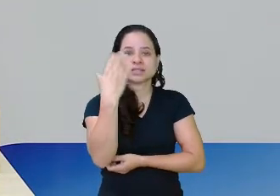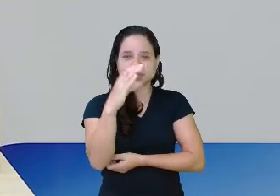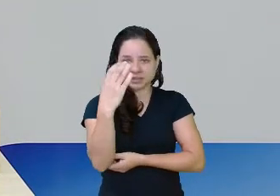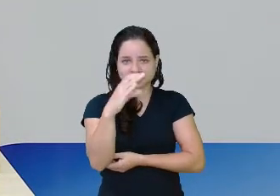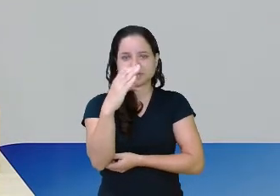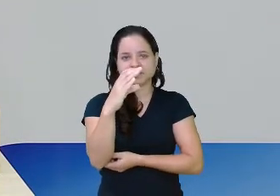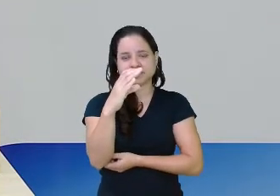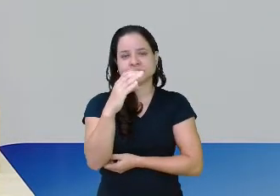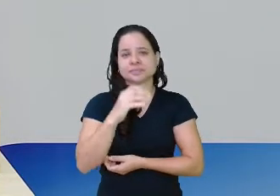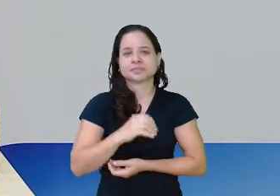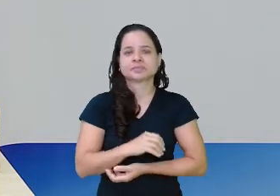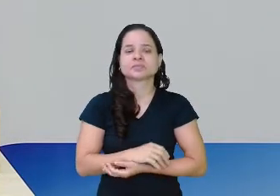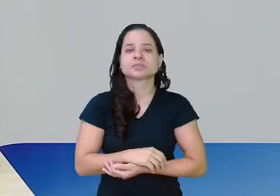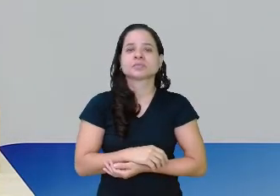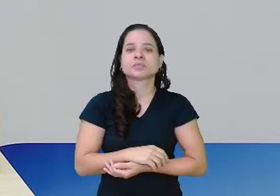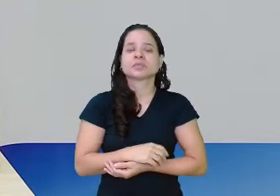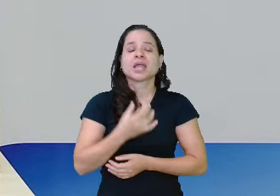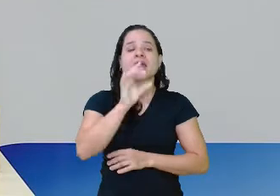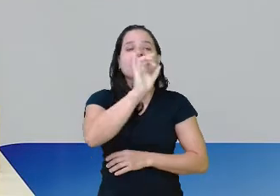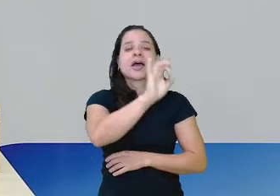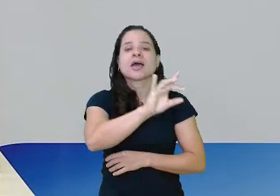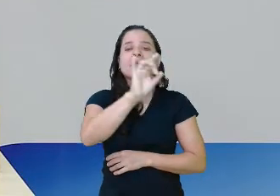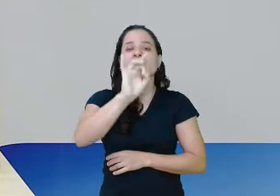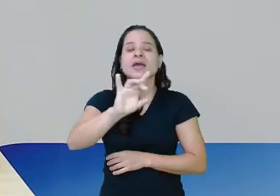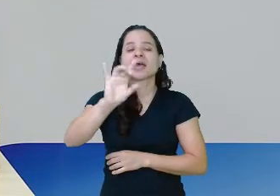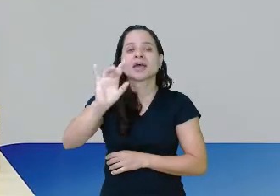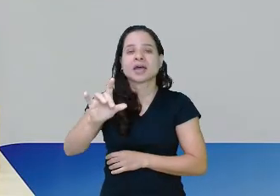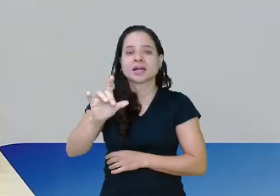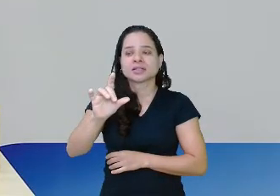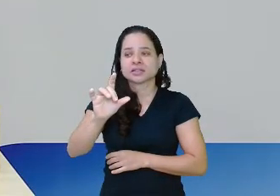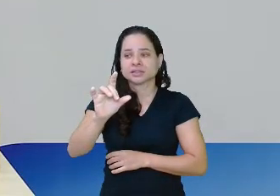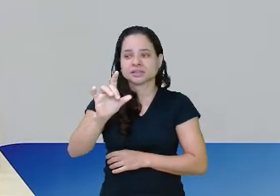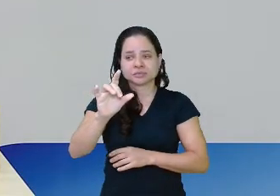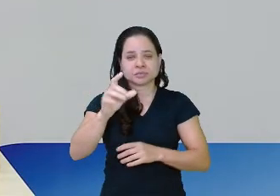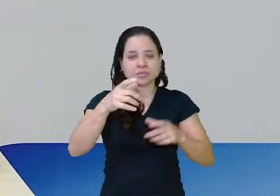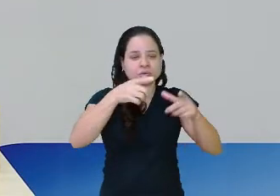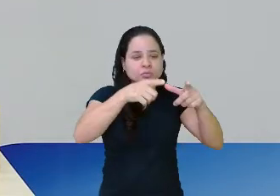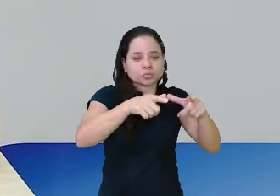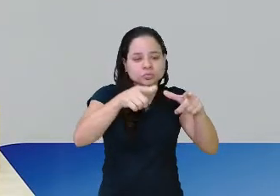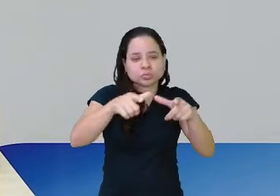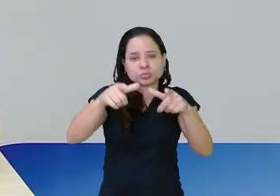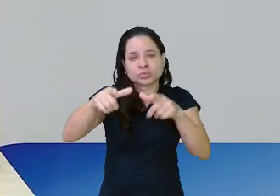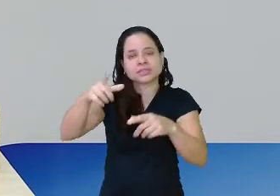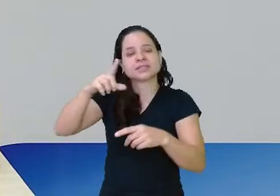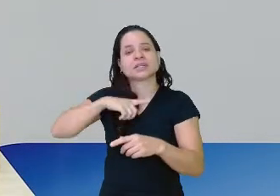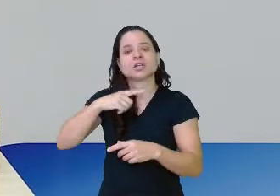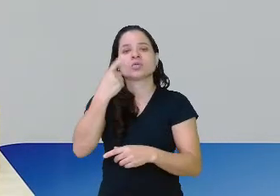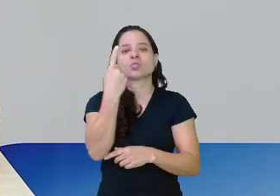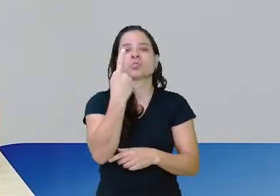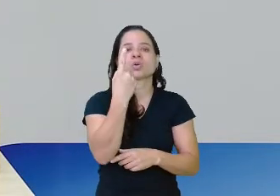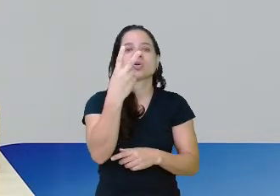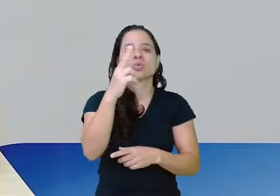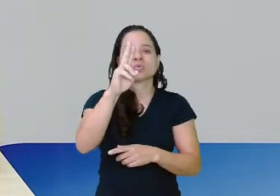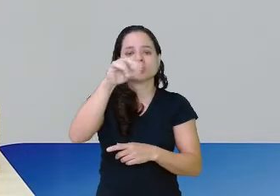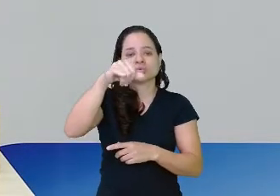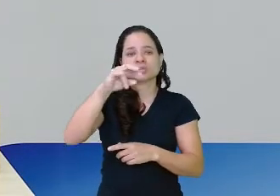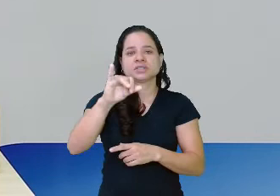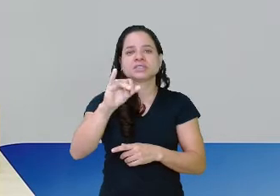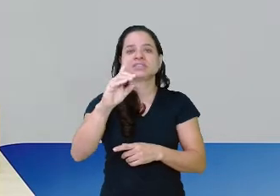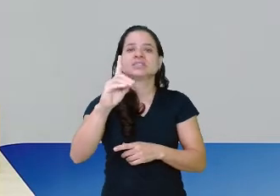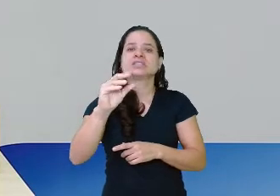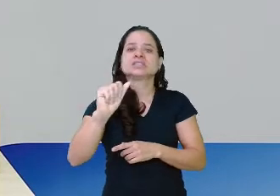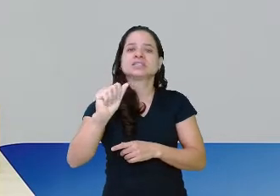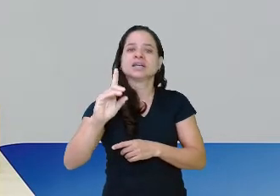centena. E a cada 10 plaquinhas dessa, eu tenho a minha unidade de milhar, ou seja, como